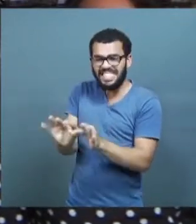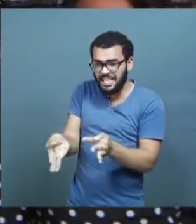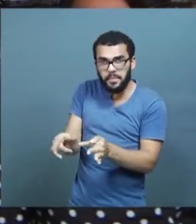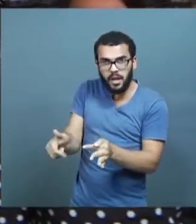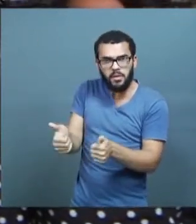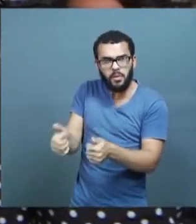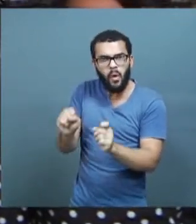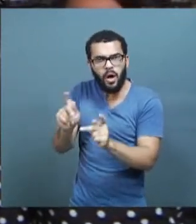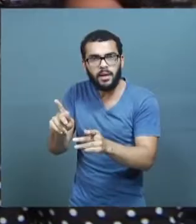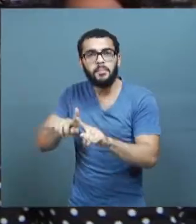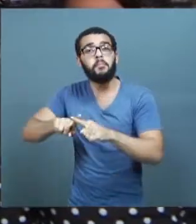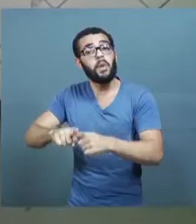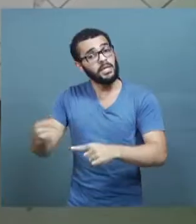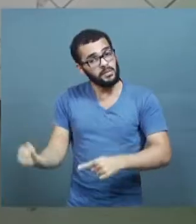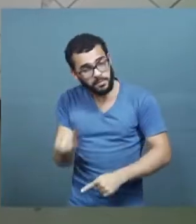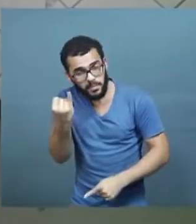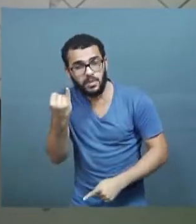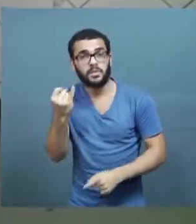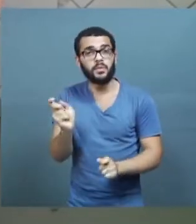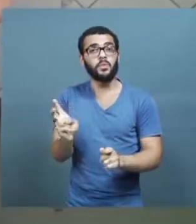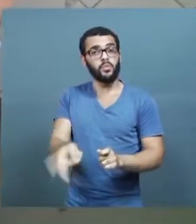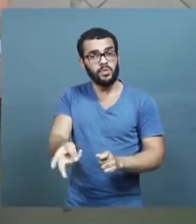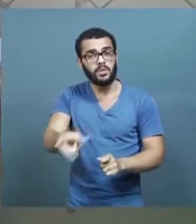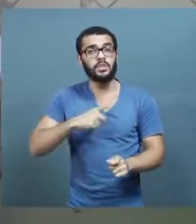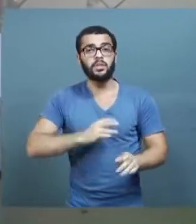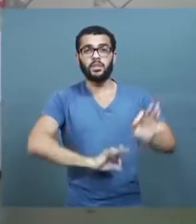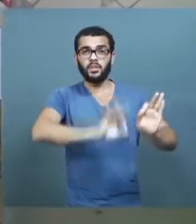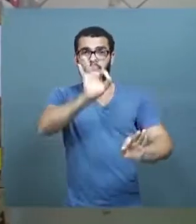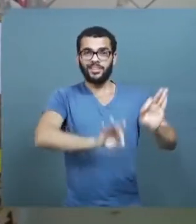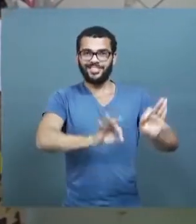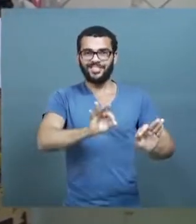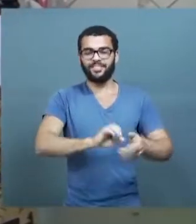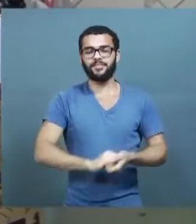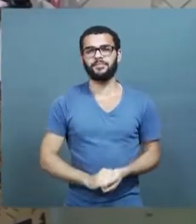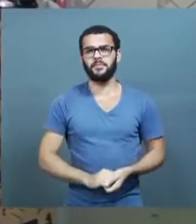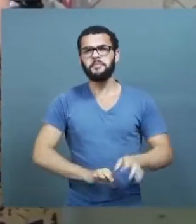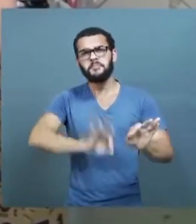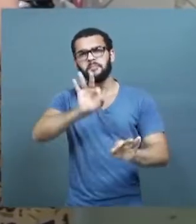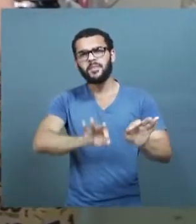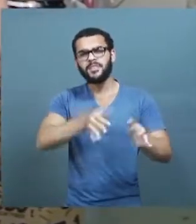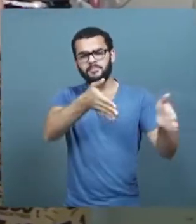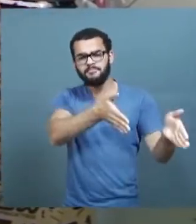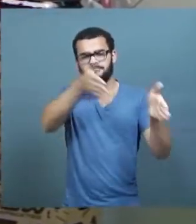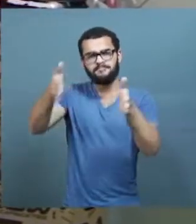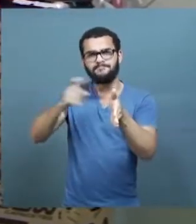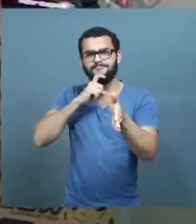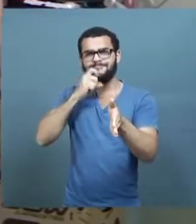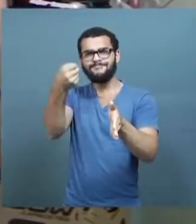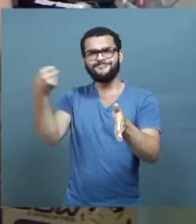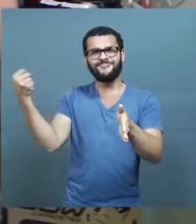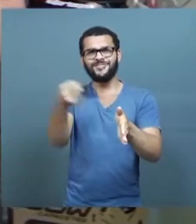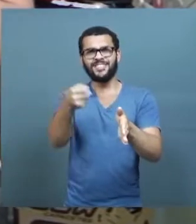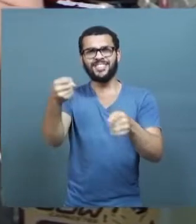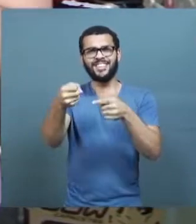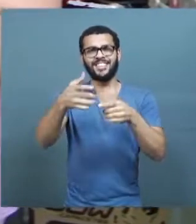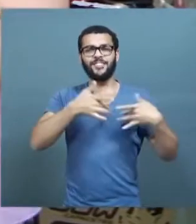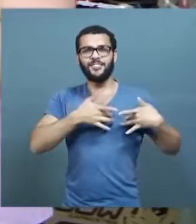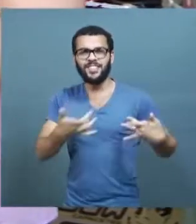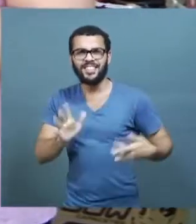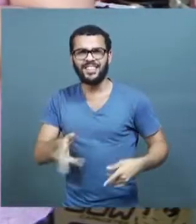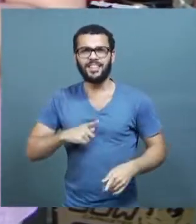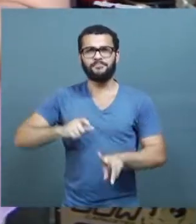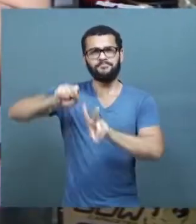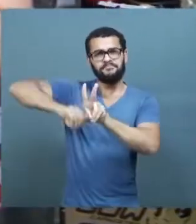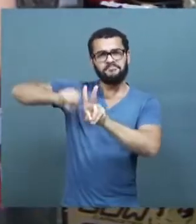projeto possa se manter. O projeto Geladeira Solidária já vai completar 2 meses aqui no bairro Marta Helena.